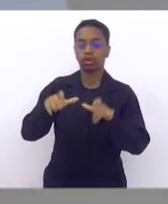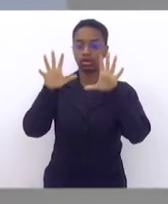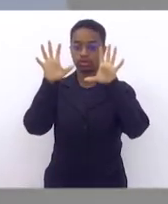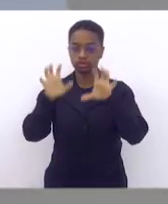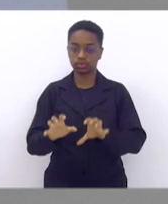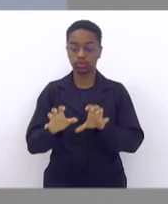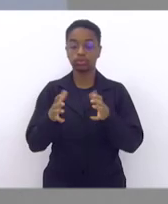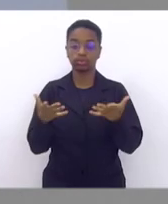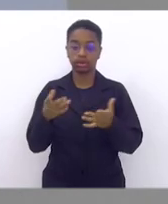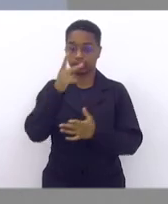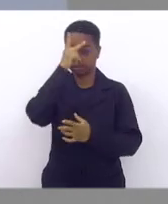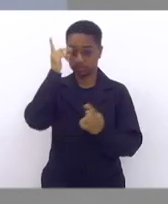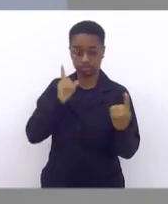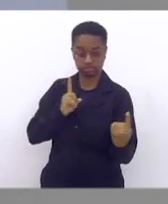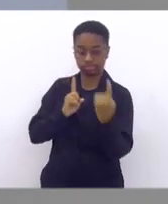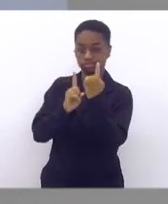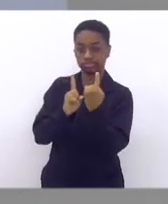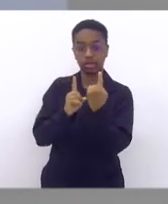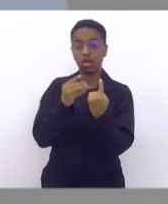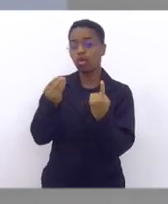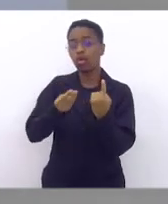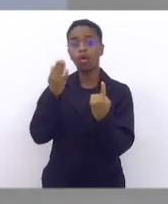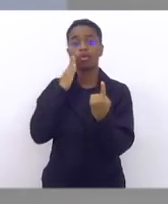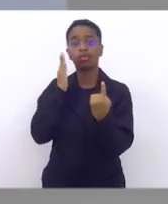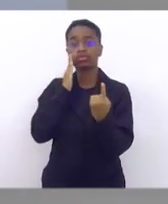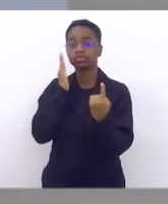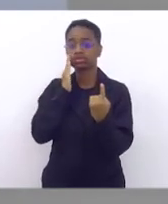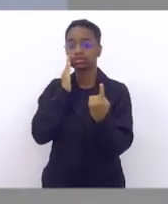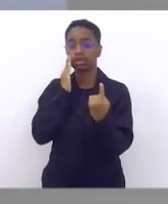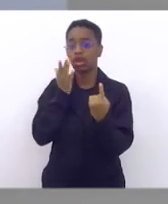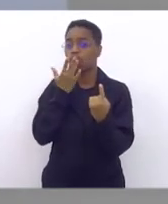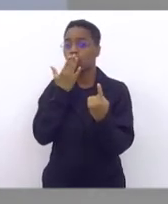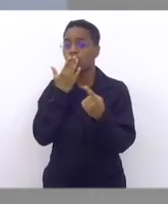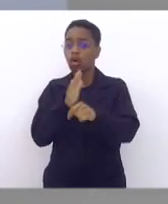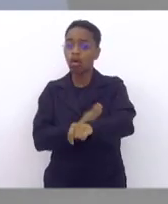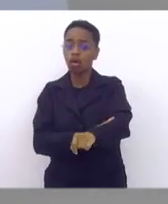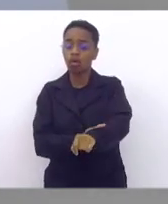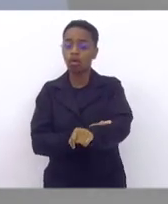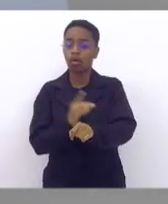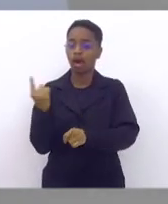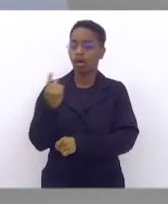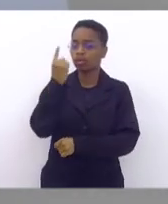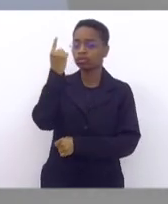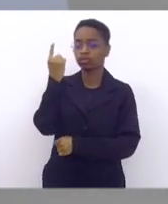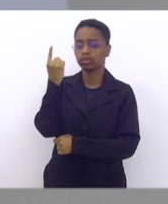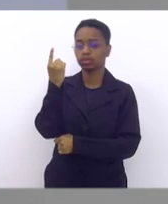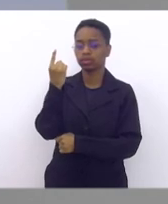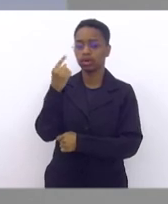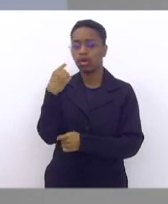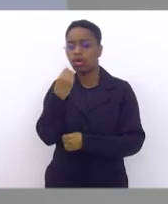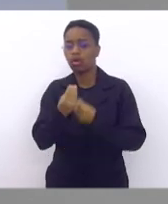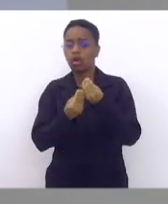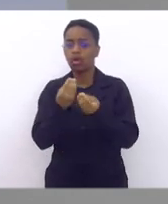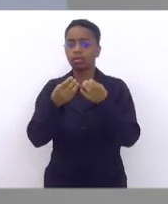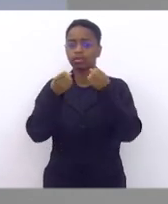e é abordado. Como é que você vai saber se a cor da pele, a altura, descrição